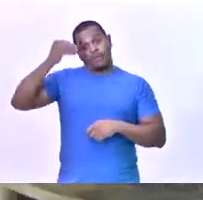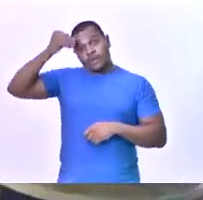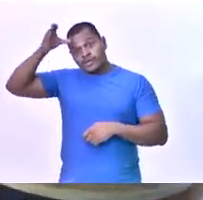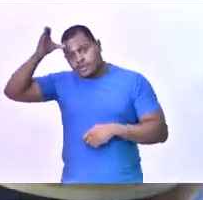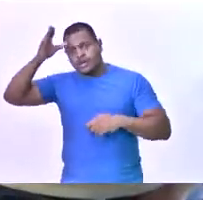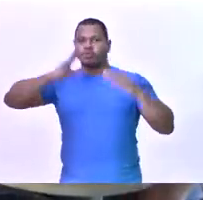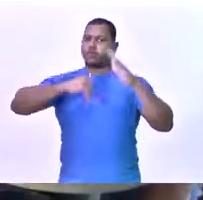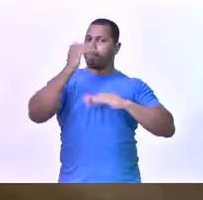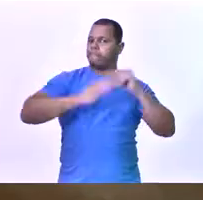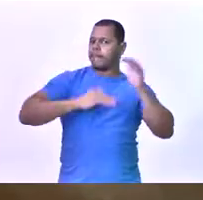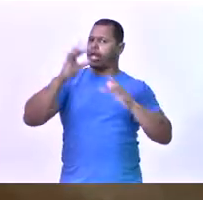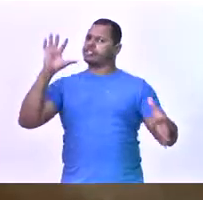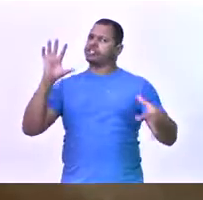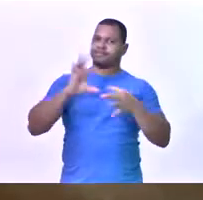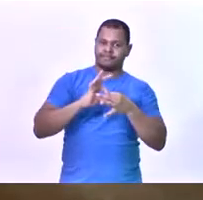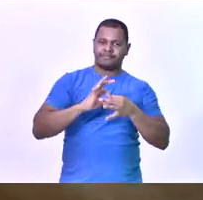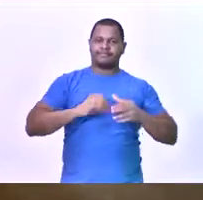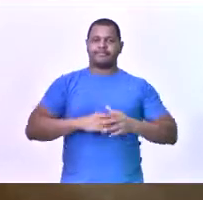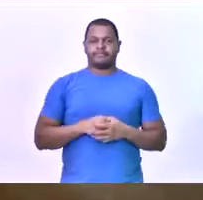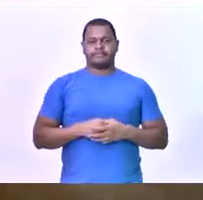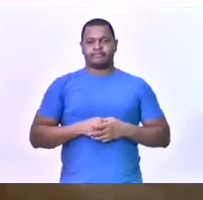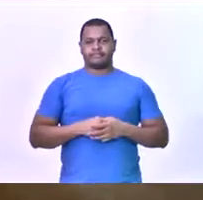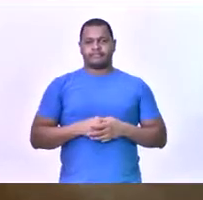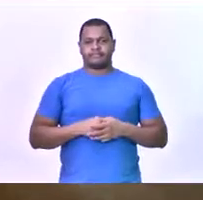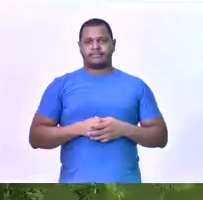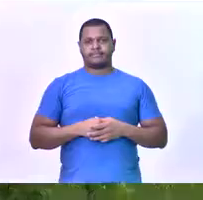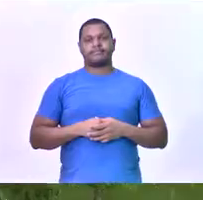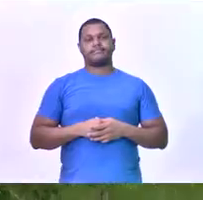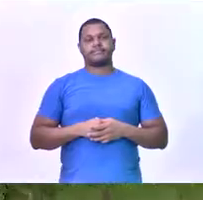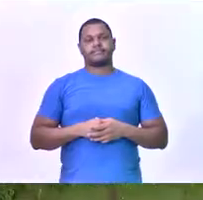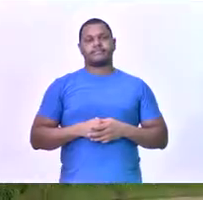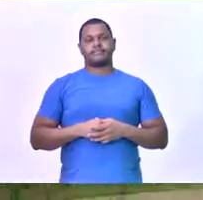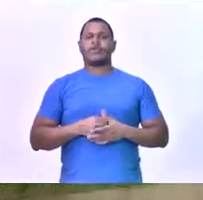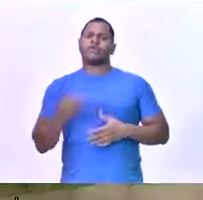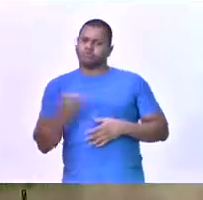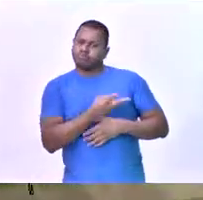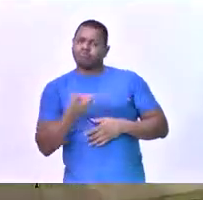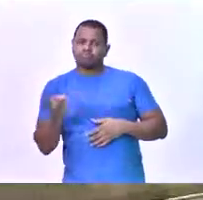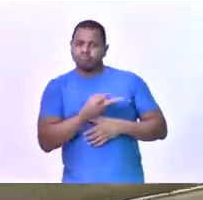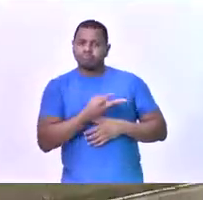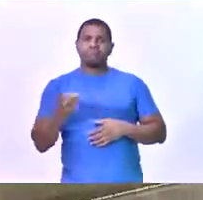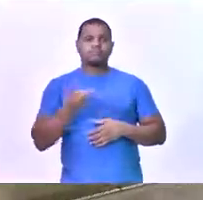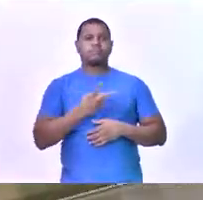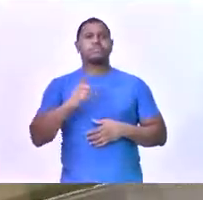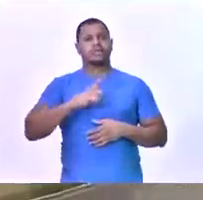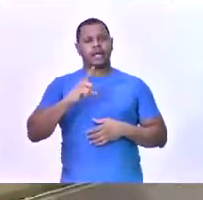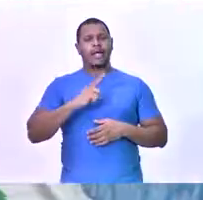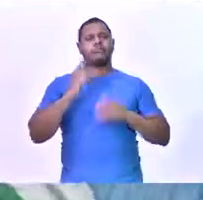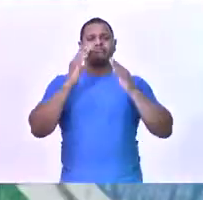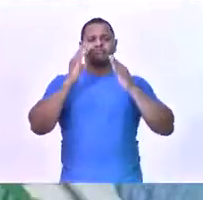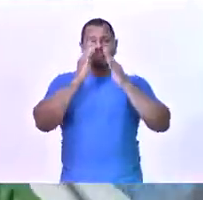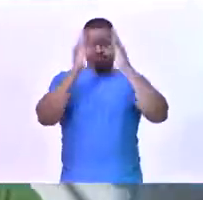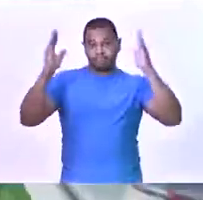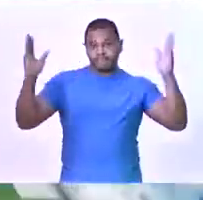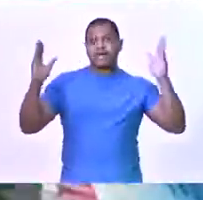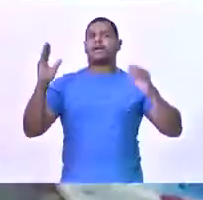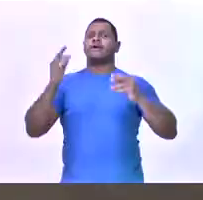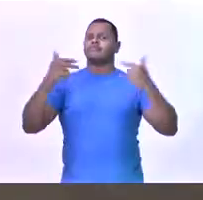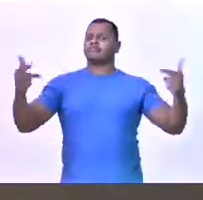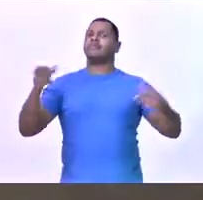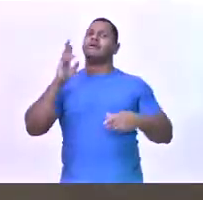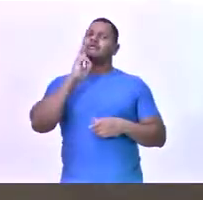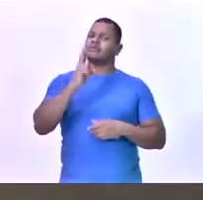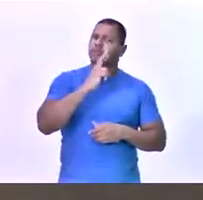os estudantes coloquem seus conhecimentos em prática. Os campi ainda contam com